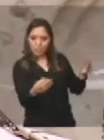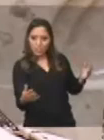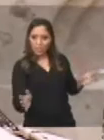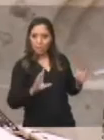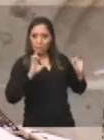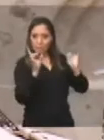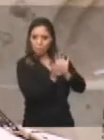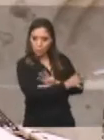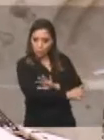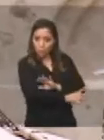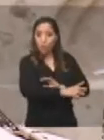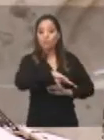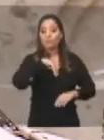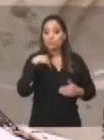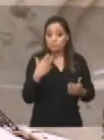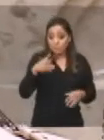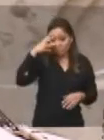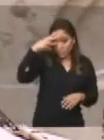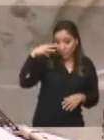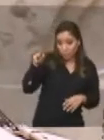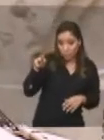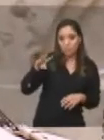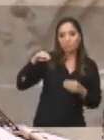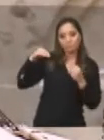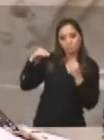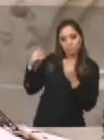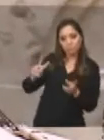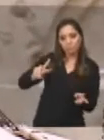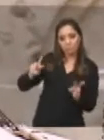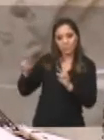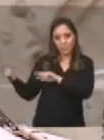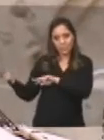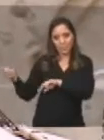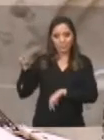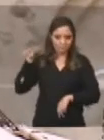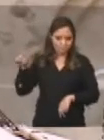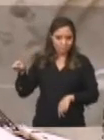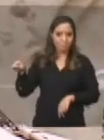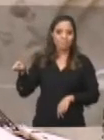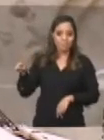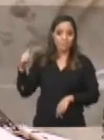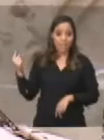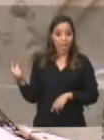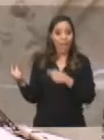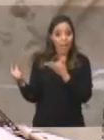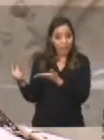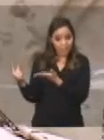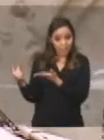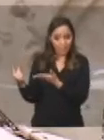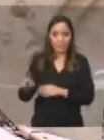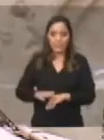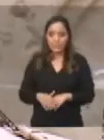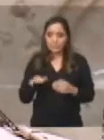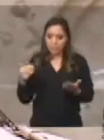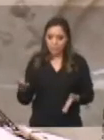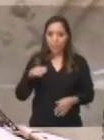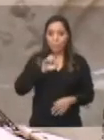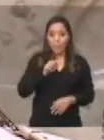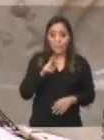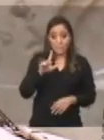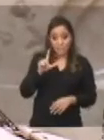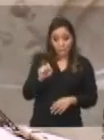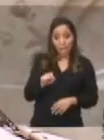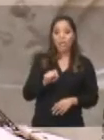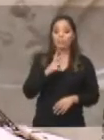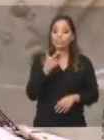após transferiram o valor para o réu. Ilustrativamente, nos dias que se seguiram, Marcelo Amorim realizou 2 saques de